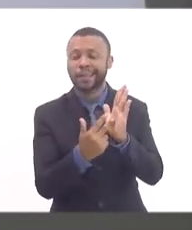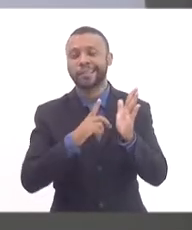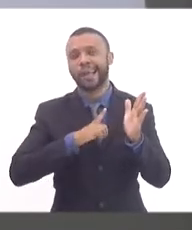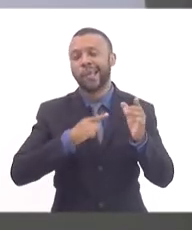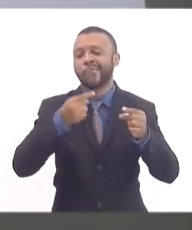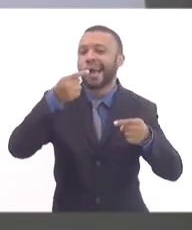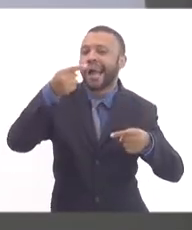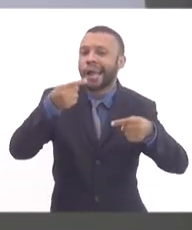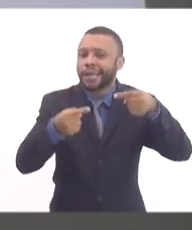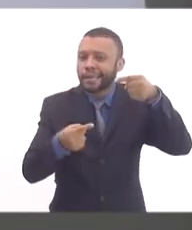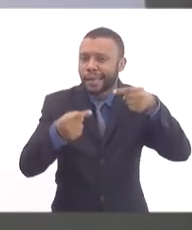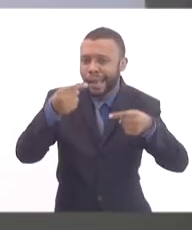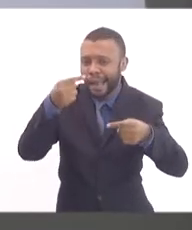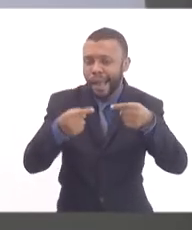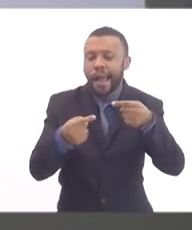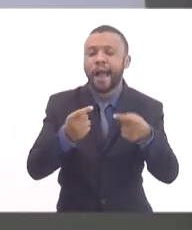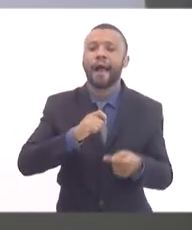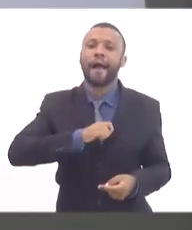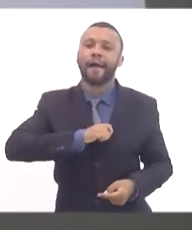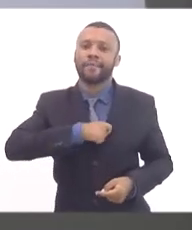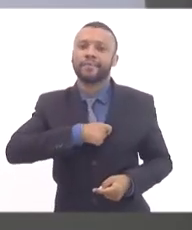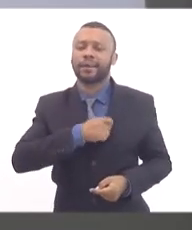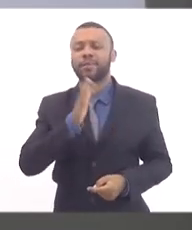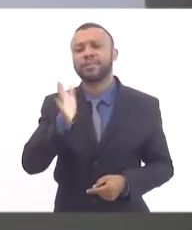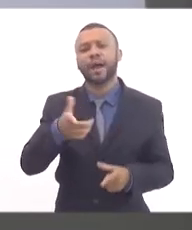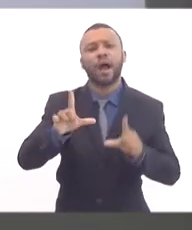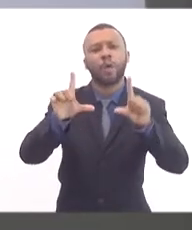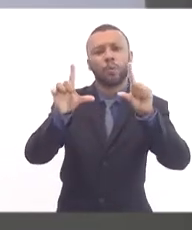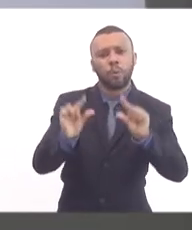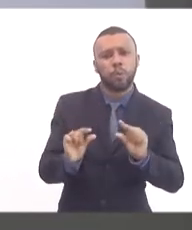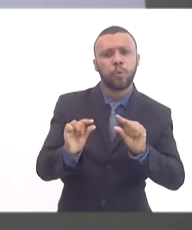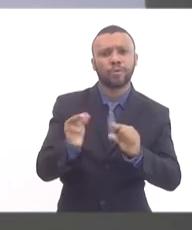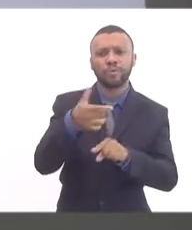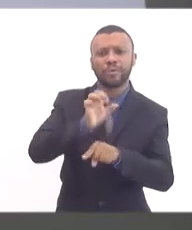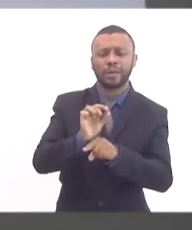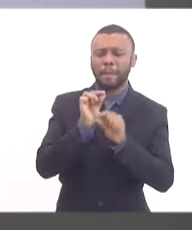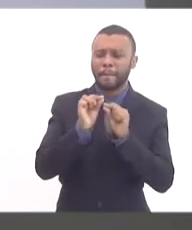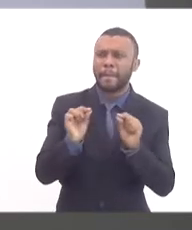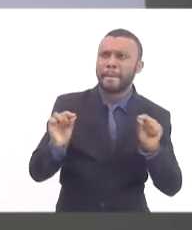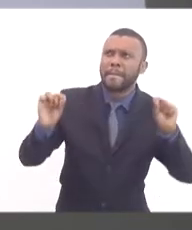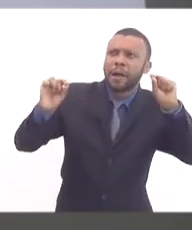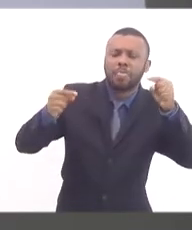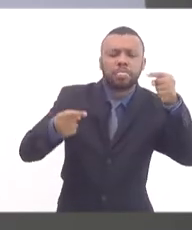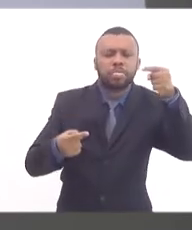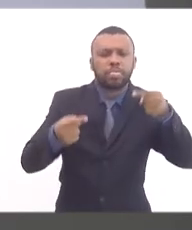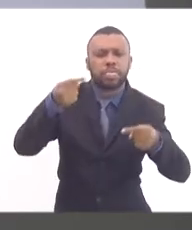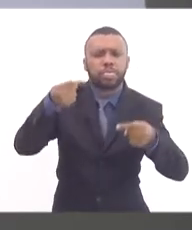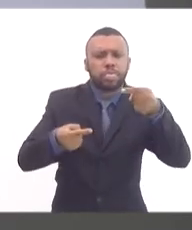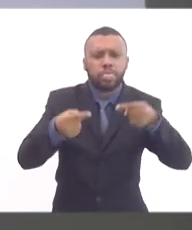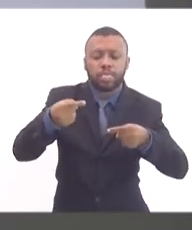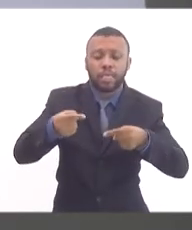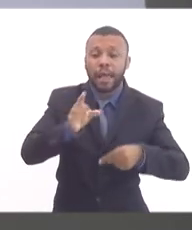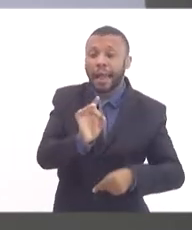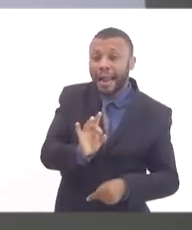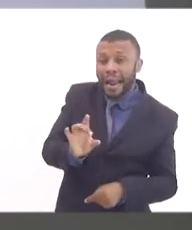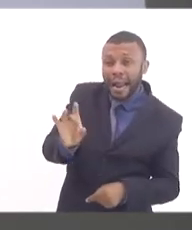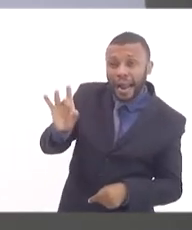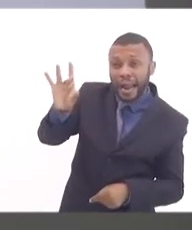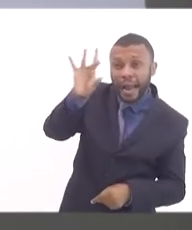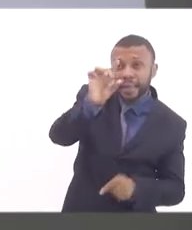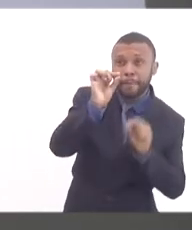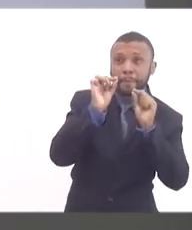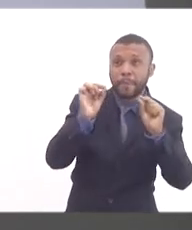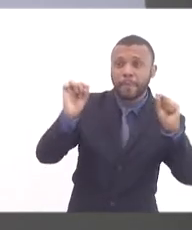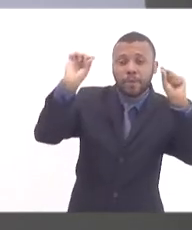guerra fiscal mitigada tá aquela guerra fiscal entre os Estados faziam queria queriam né ela